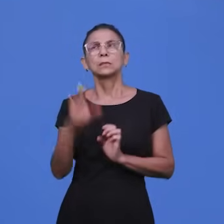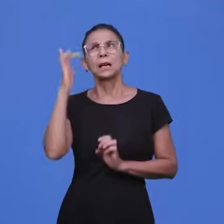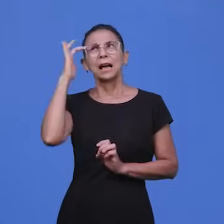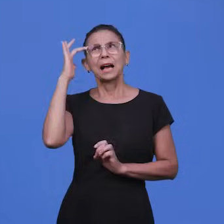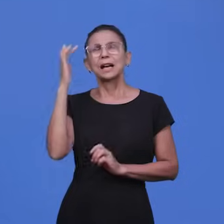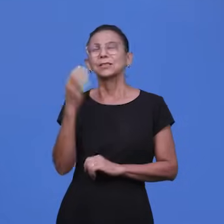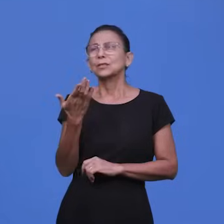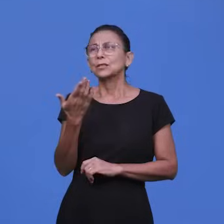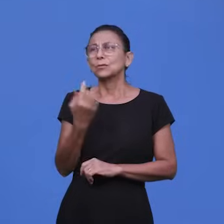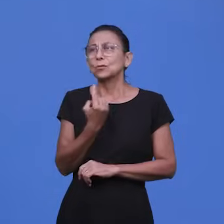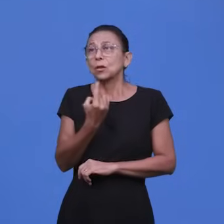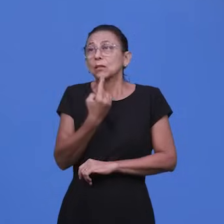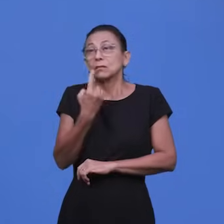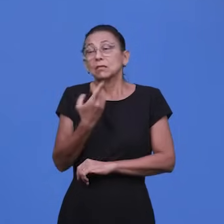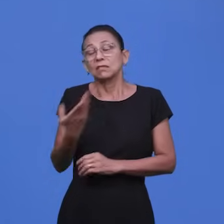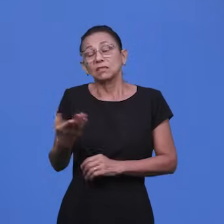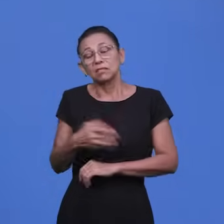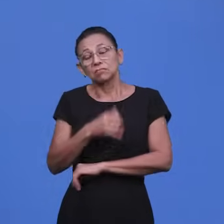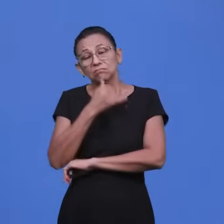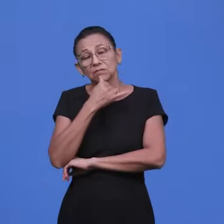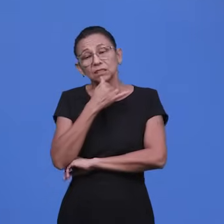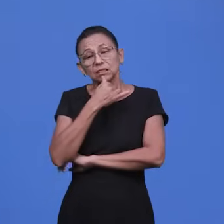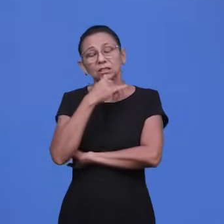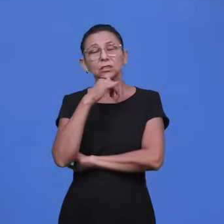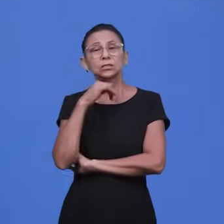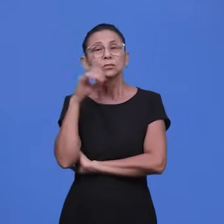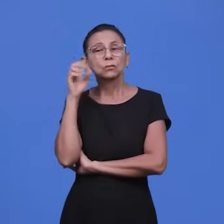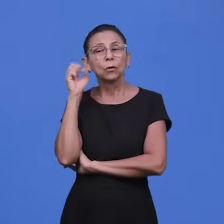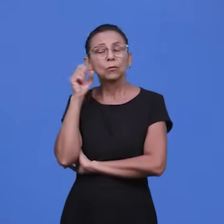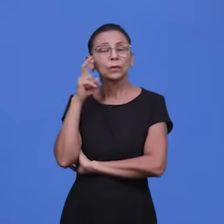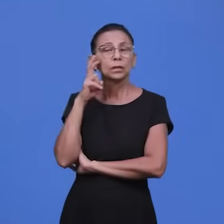foi até o marido, chegou lá, o marido estava chorando.